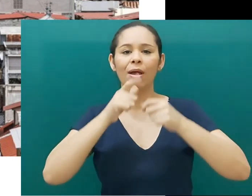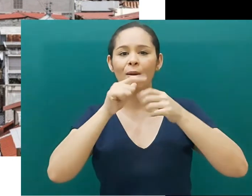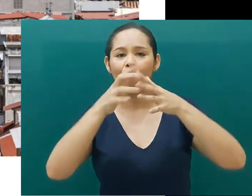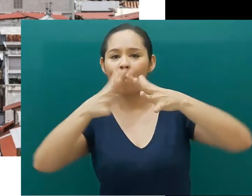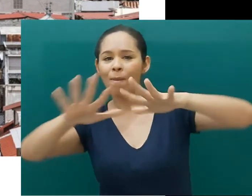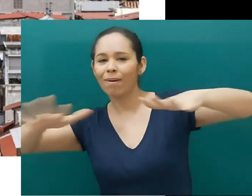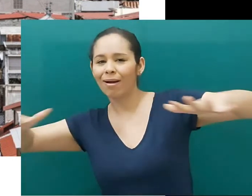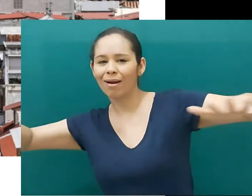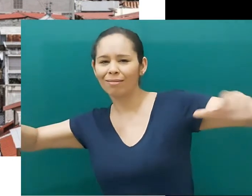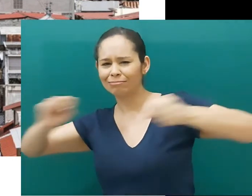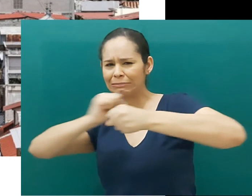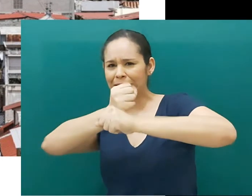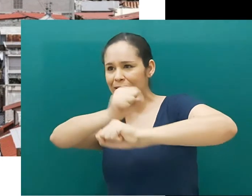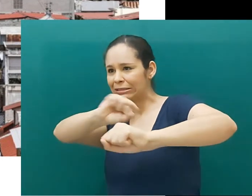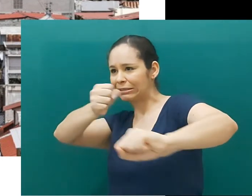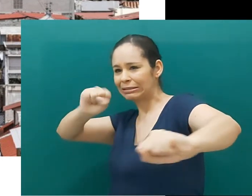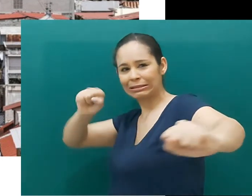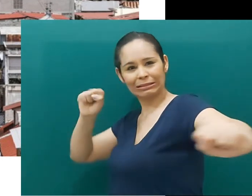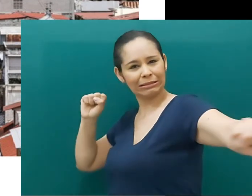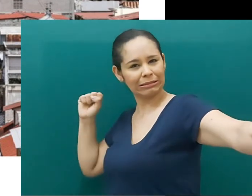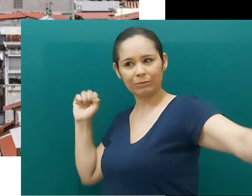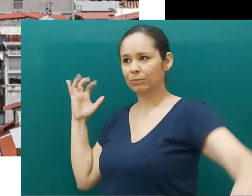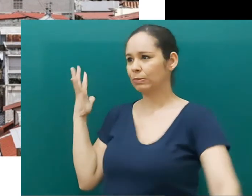bem grande também. Há